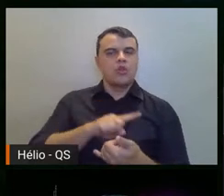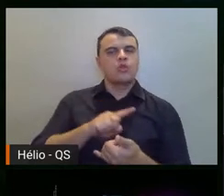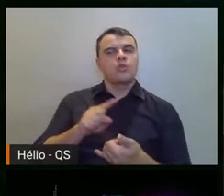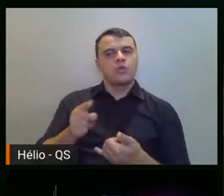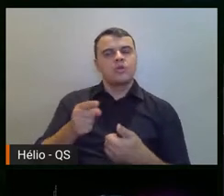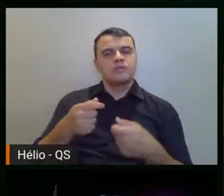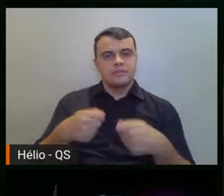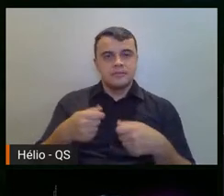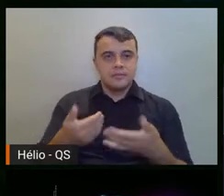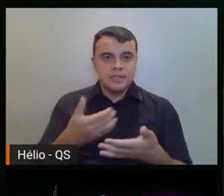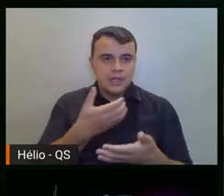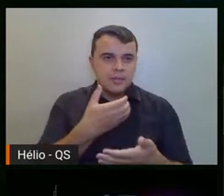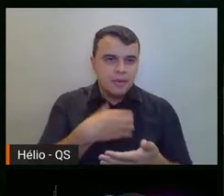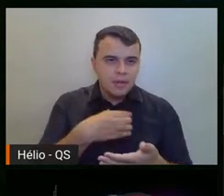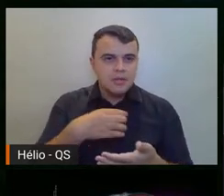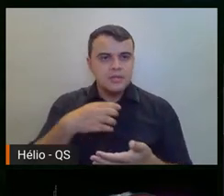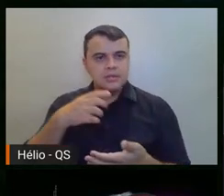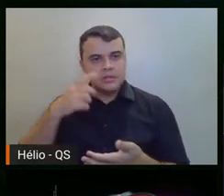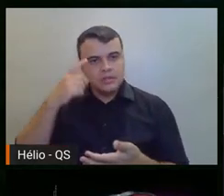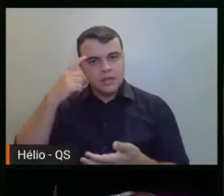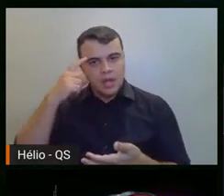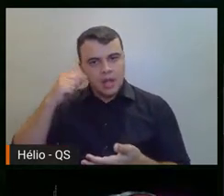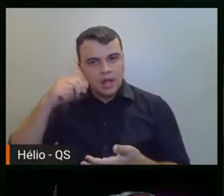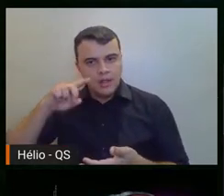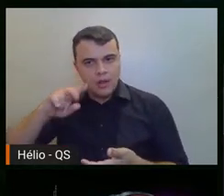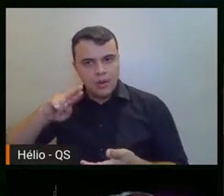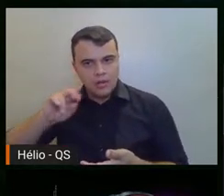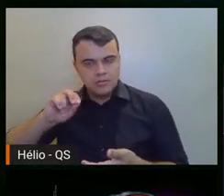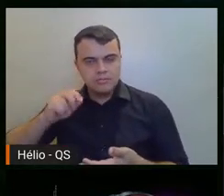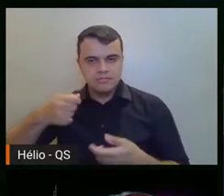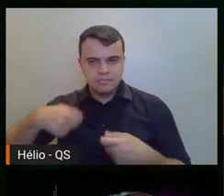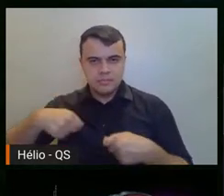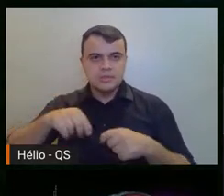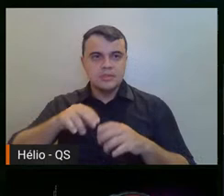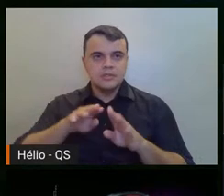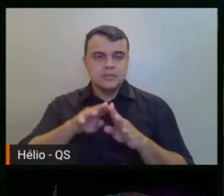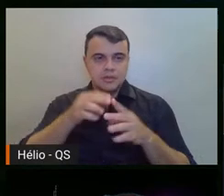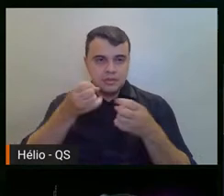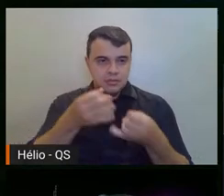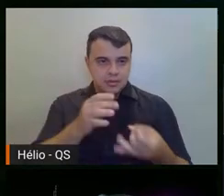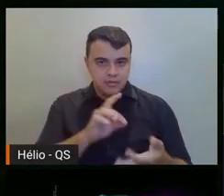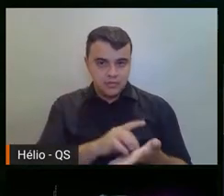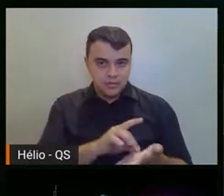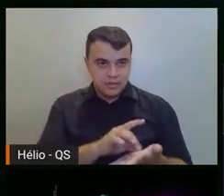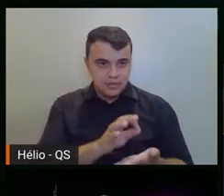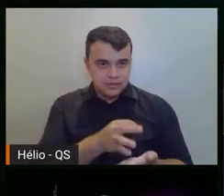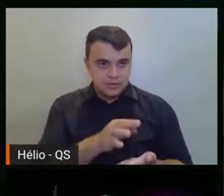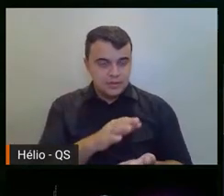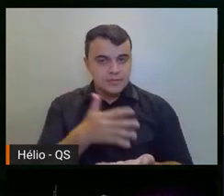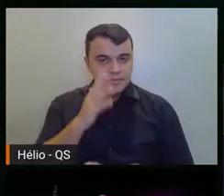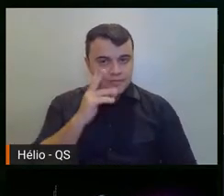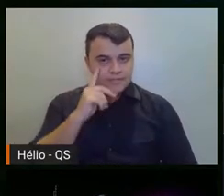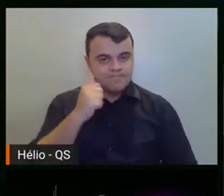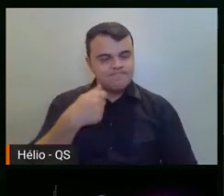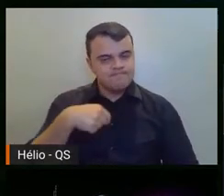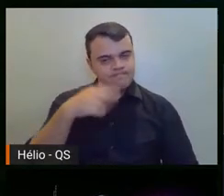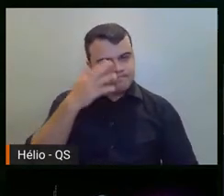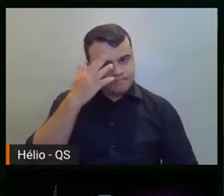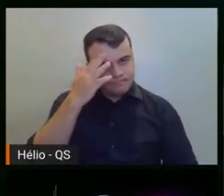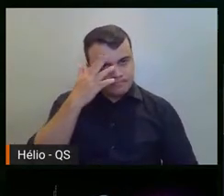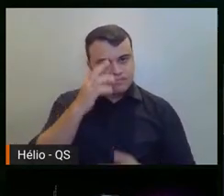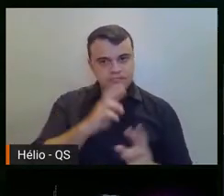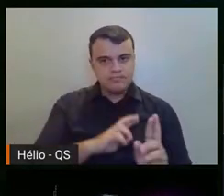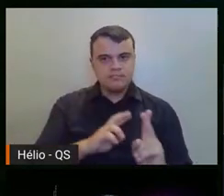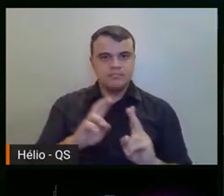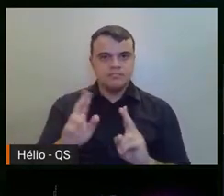então hoje o venetão tá aqui para falar que eu tô mentindo ele que mas assim a gente tem que saber também as